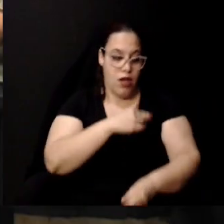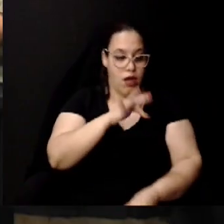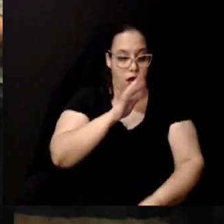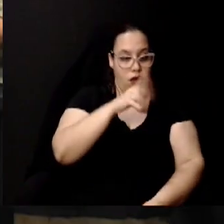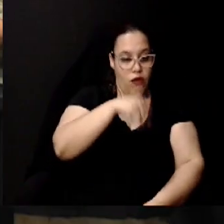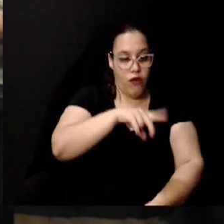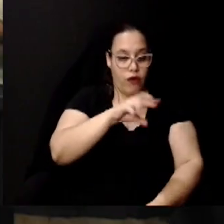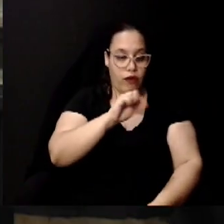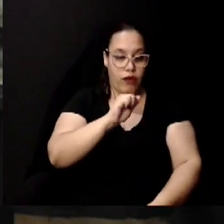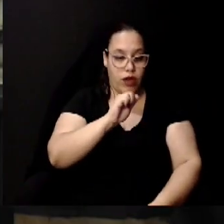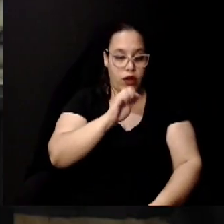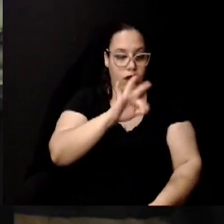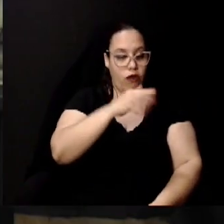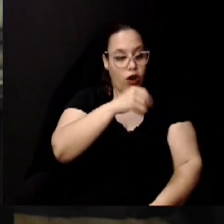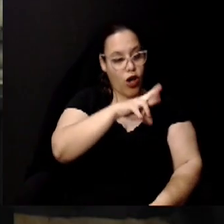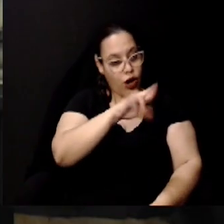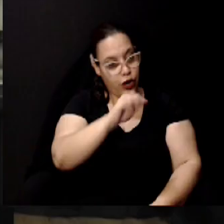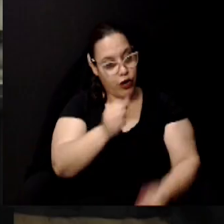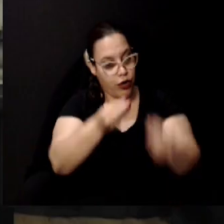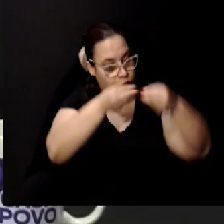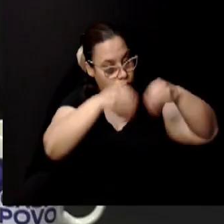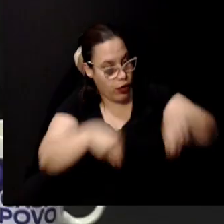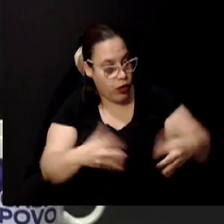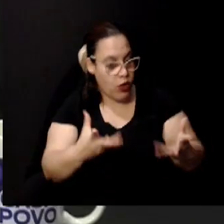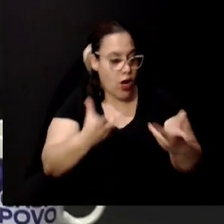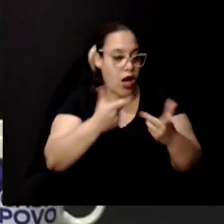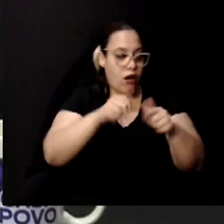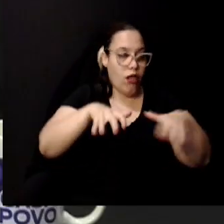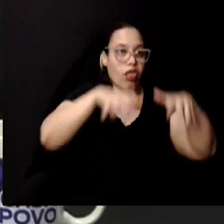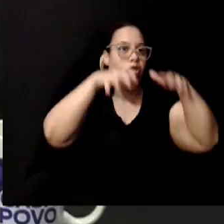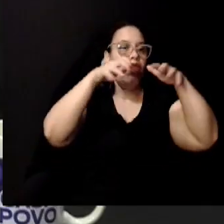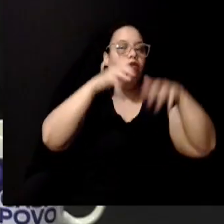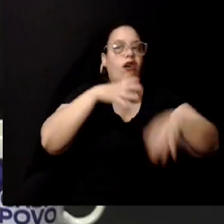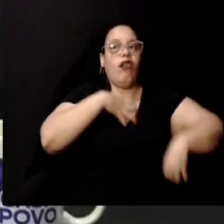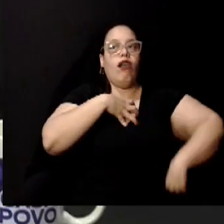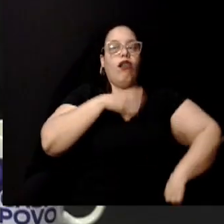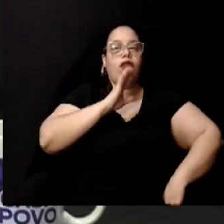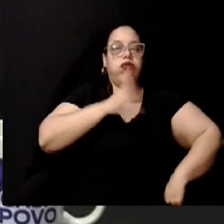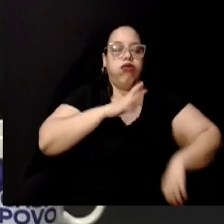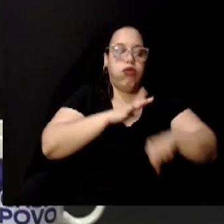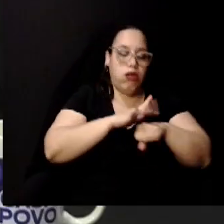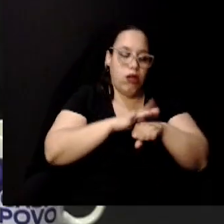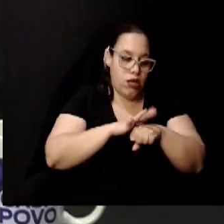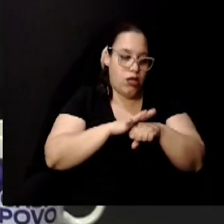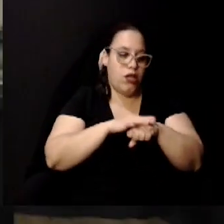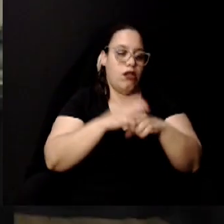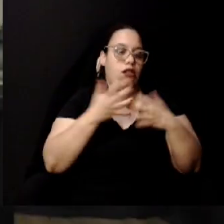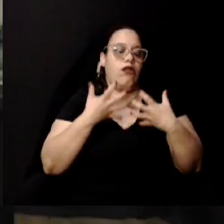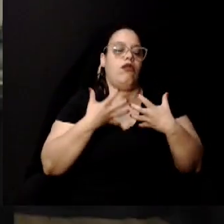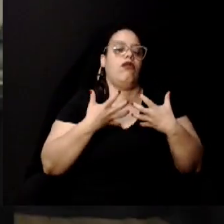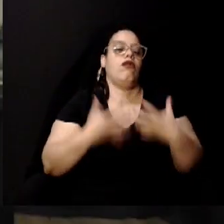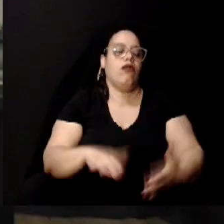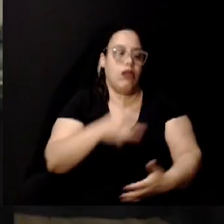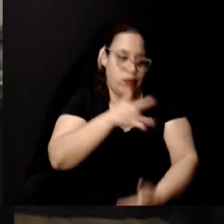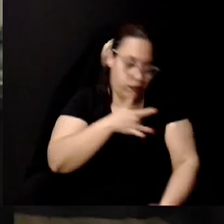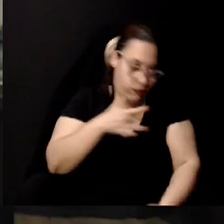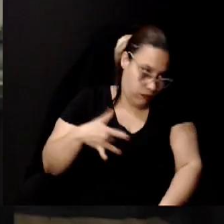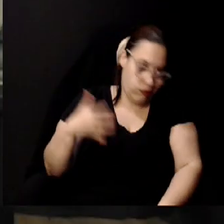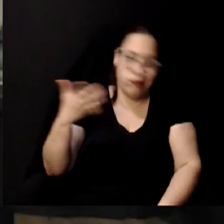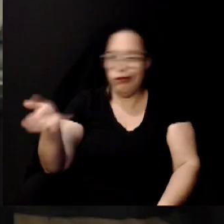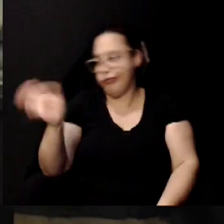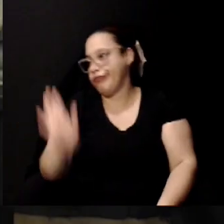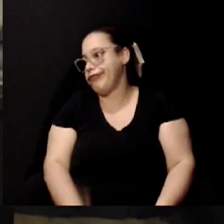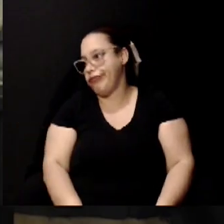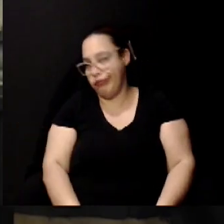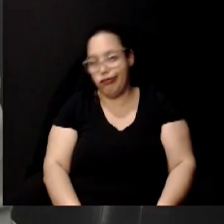flora, prejudica a qualidade do ar, mais pessoas ficam doentes, sobrecarrega a área da saúde. Claro, a gente vai chegando ao período